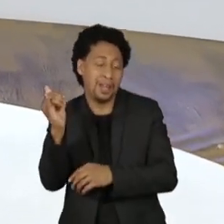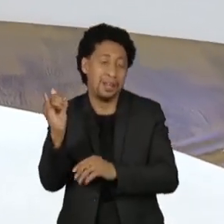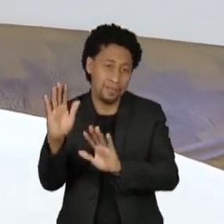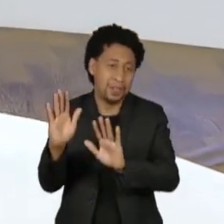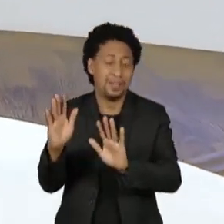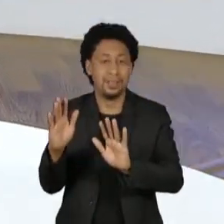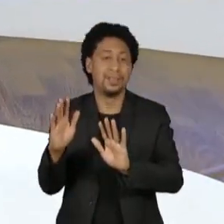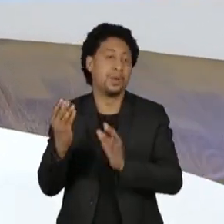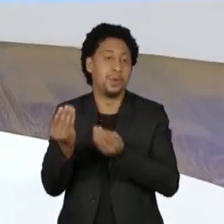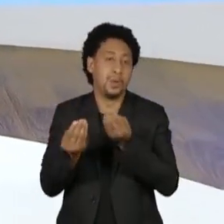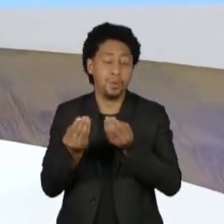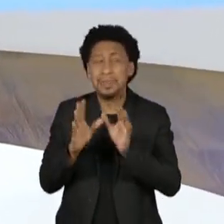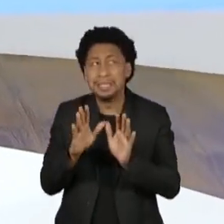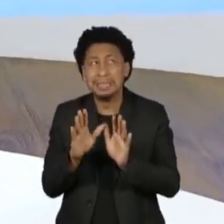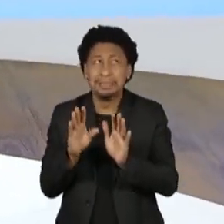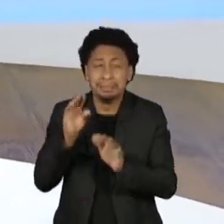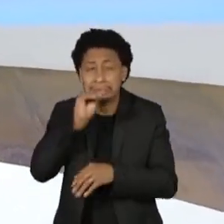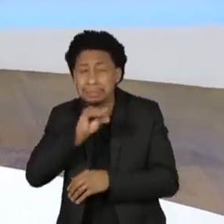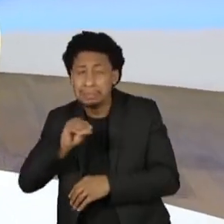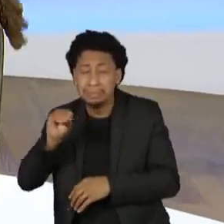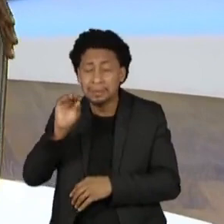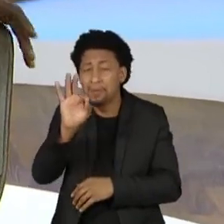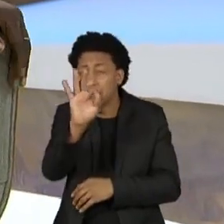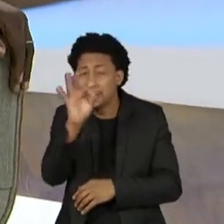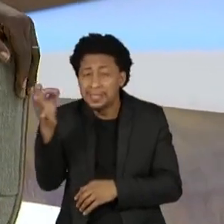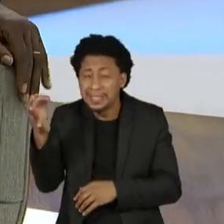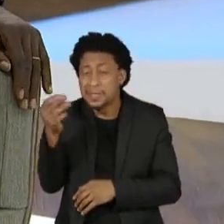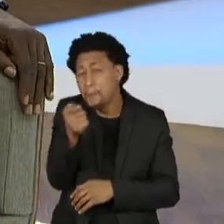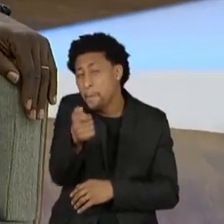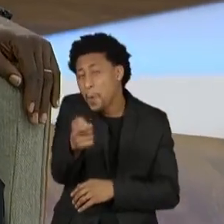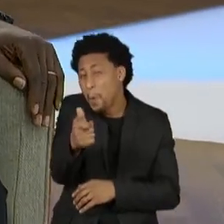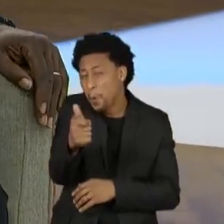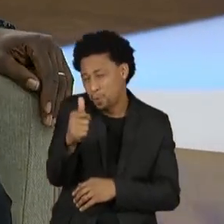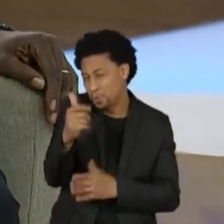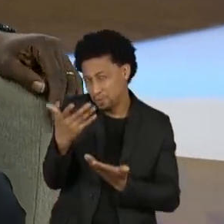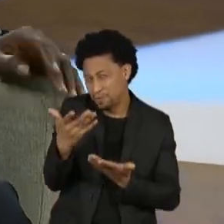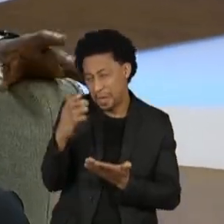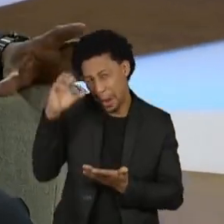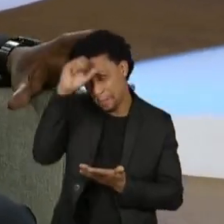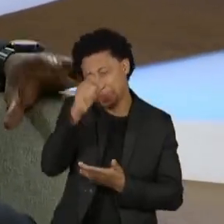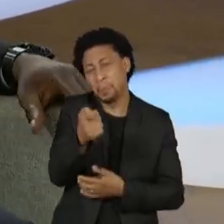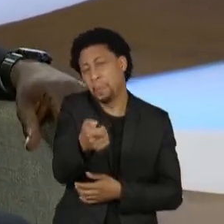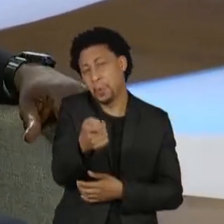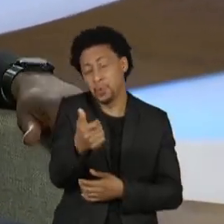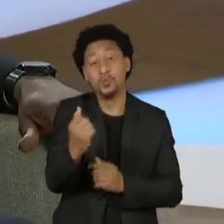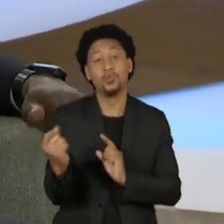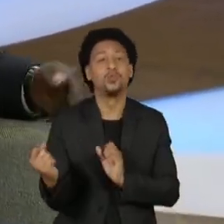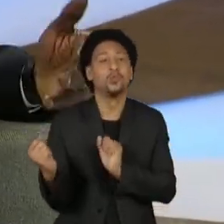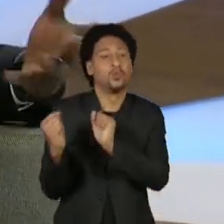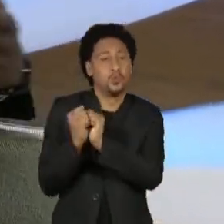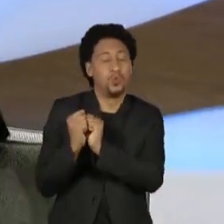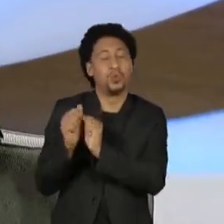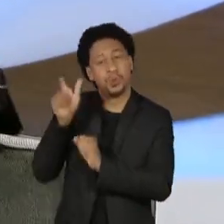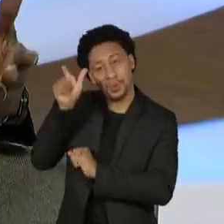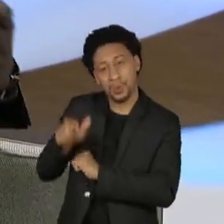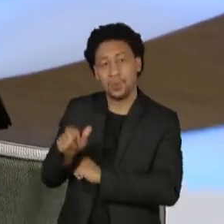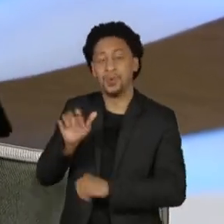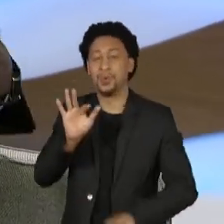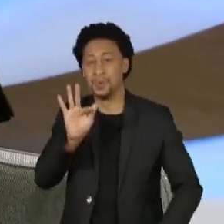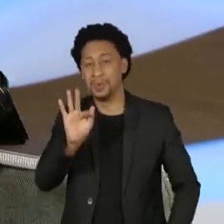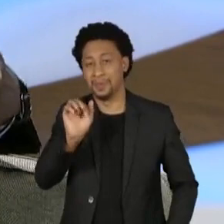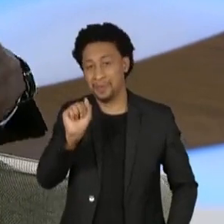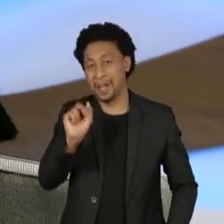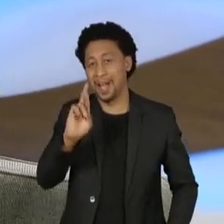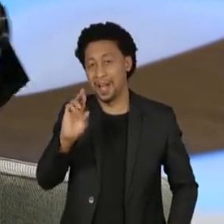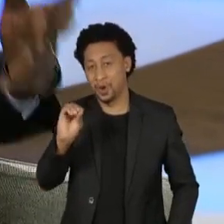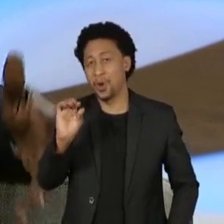na época que eu aprendi com bertran que fundou a farofa com Carioca comigo uma pessoa extremamente importante da minha vida e tinha me